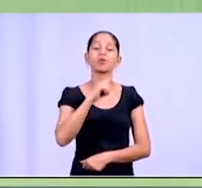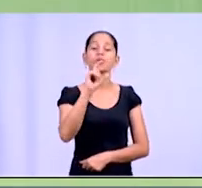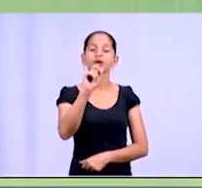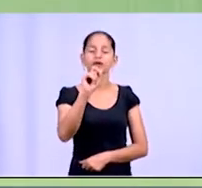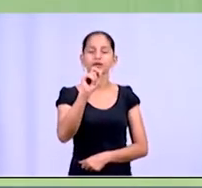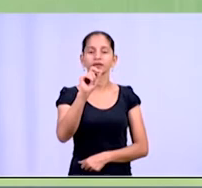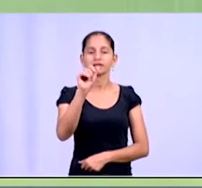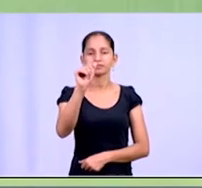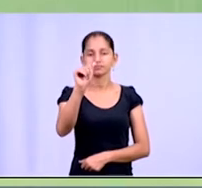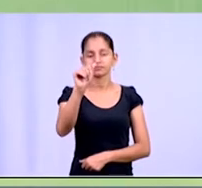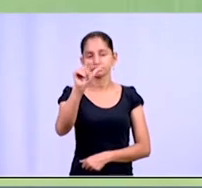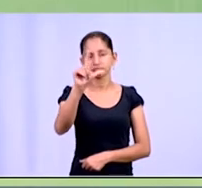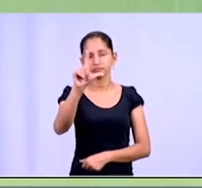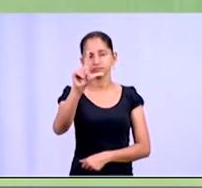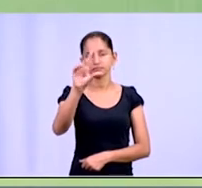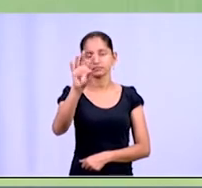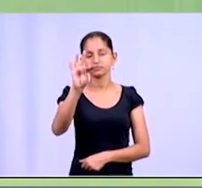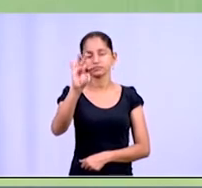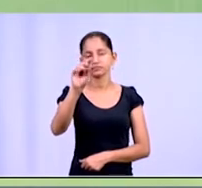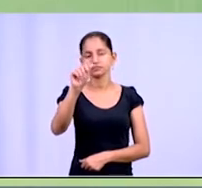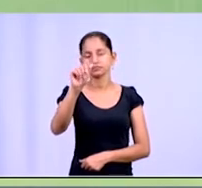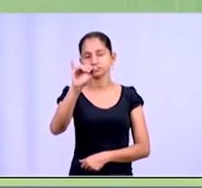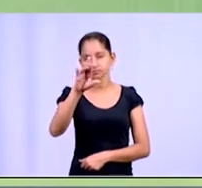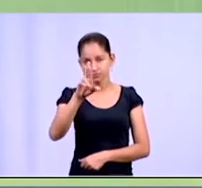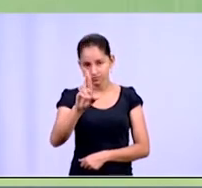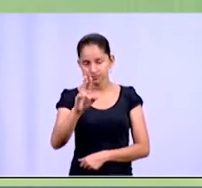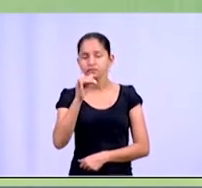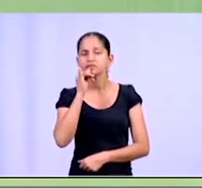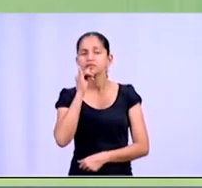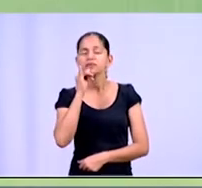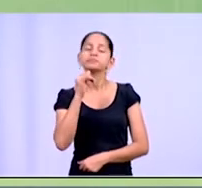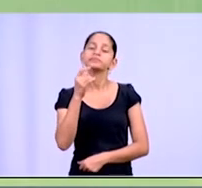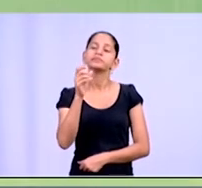Eu escolhi, gente, basicamente